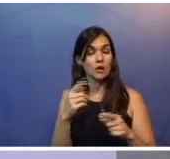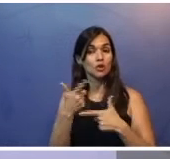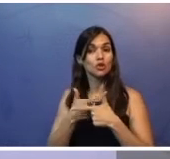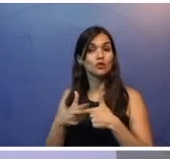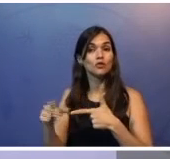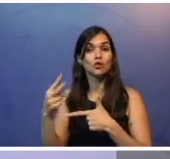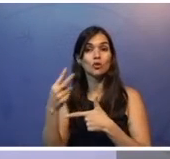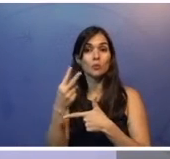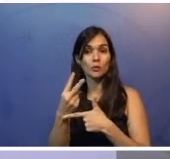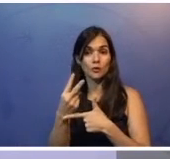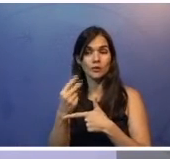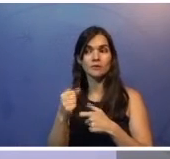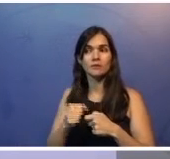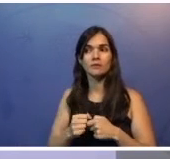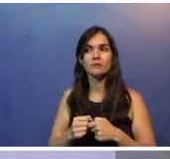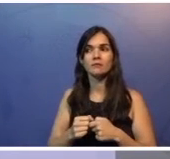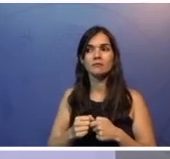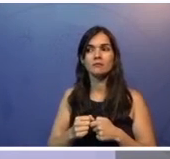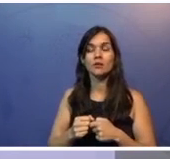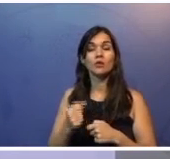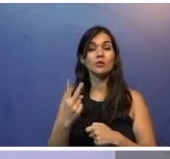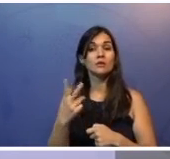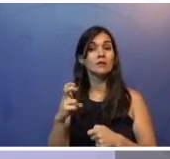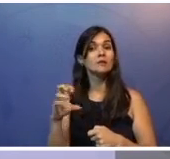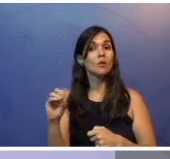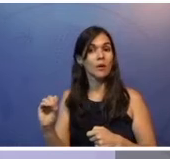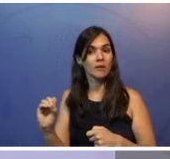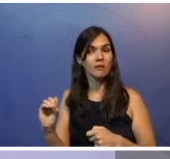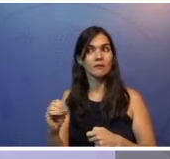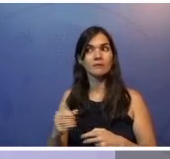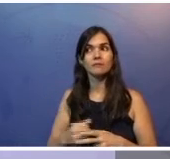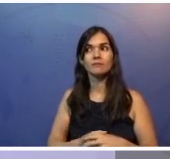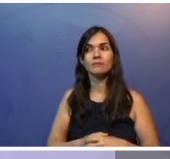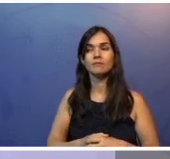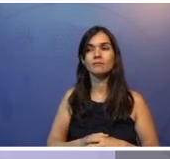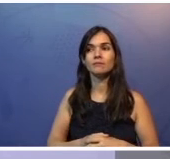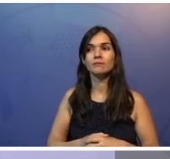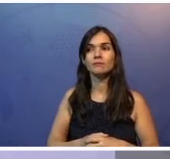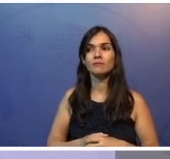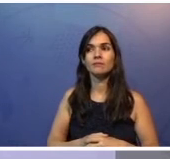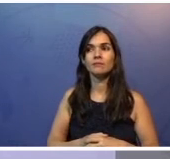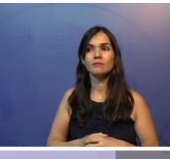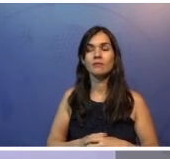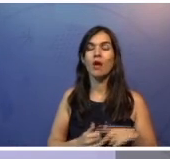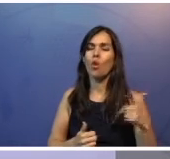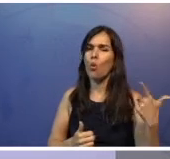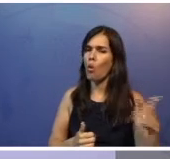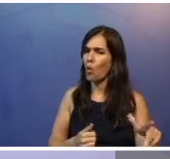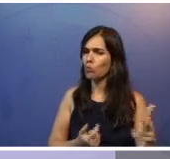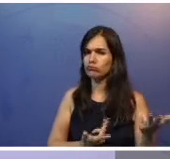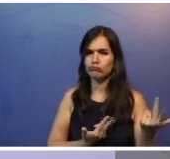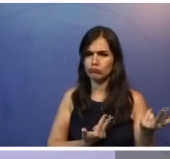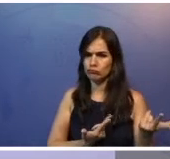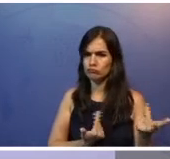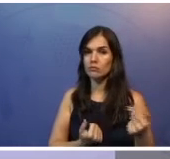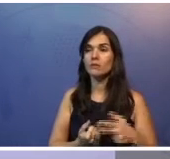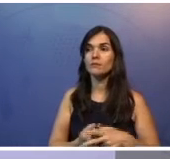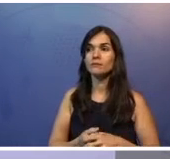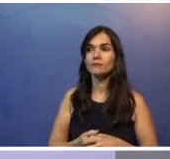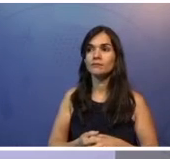20 mais 15 vai dar 500 / 20 50 e agora